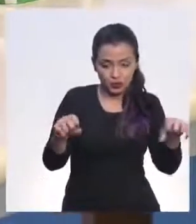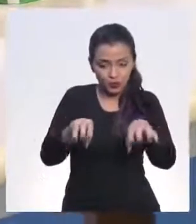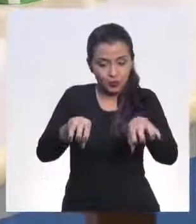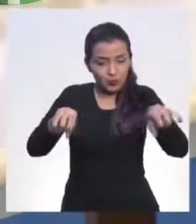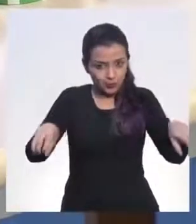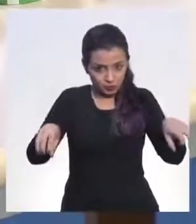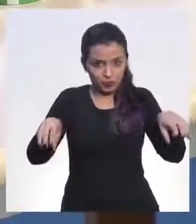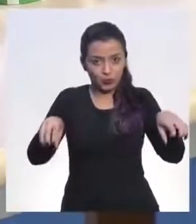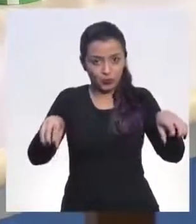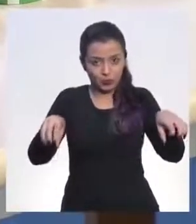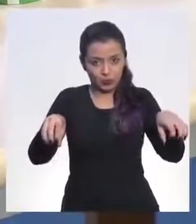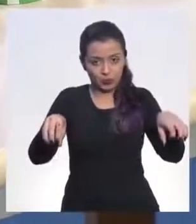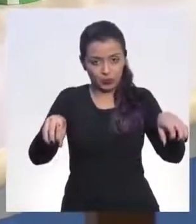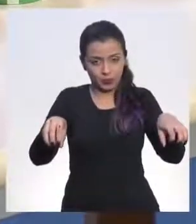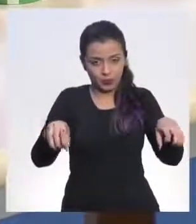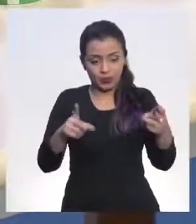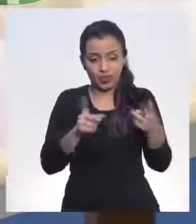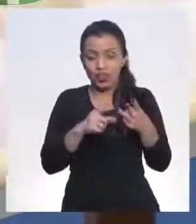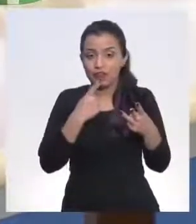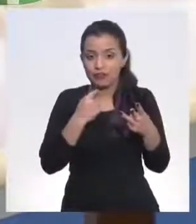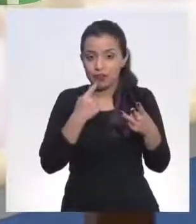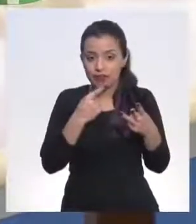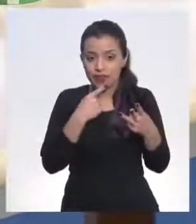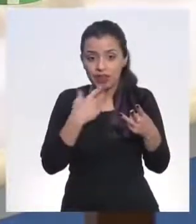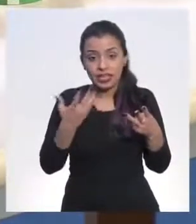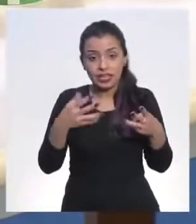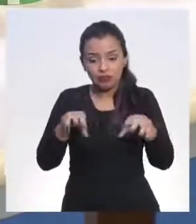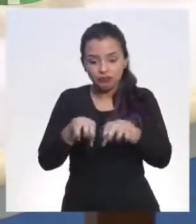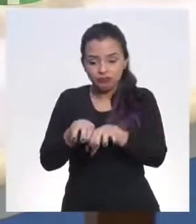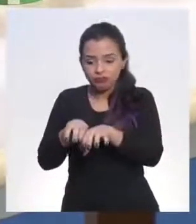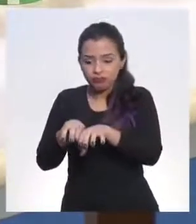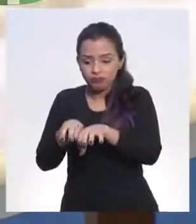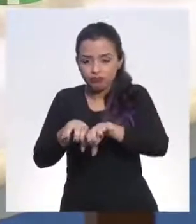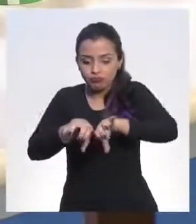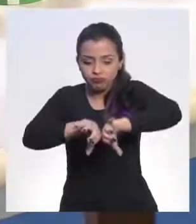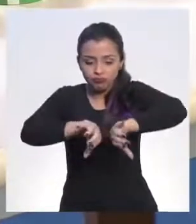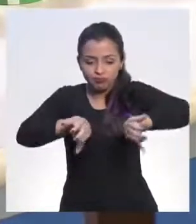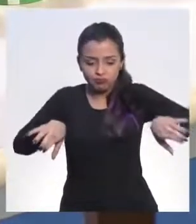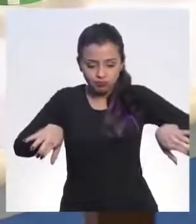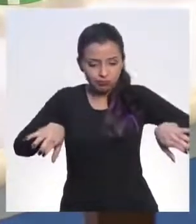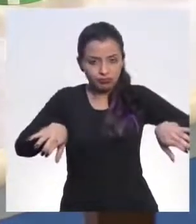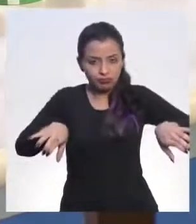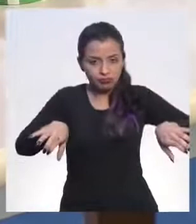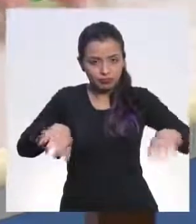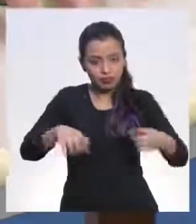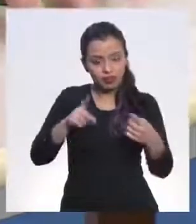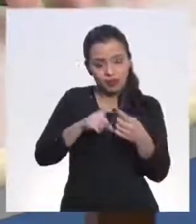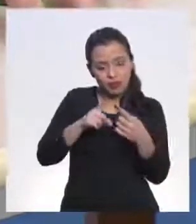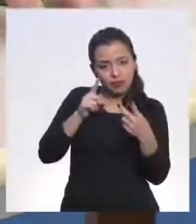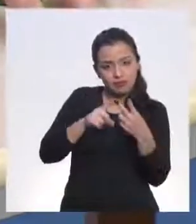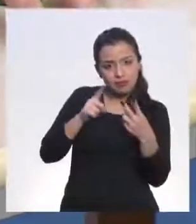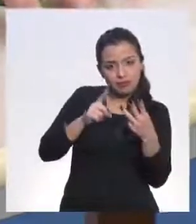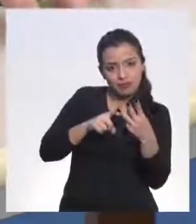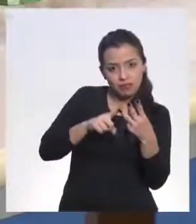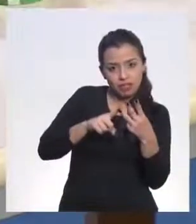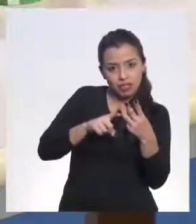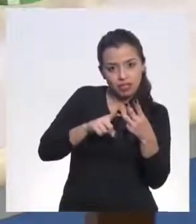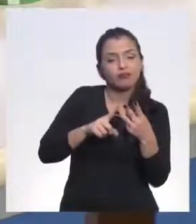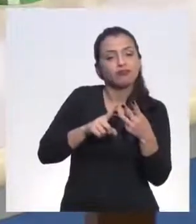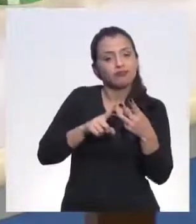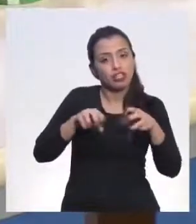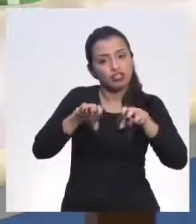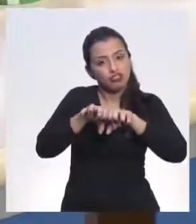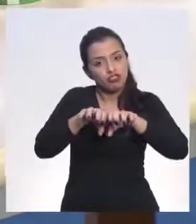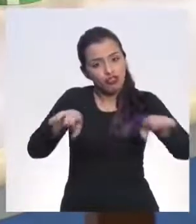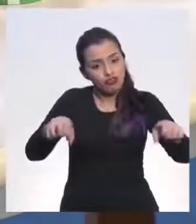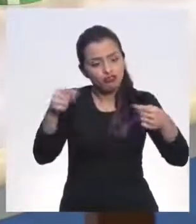tenho 18 do outro lado. Ou seja, eu consegui dividir aqui, ó, uma quantidade de fichas para 2 jogadores. Então,